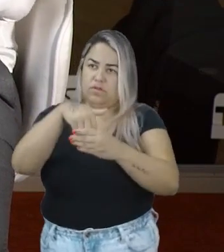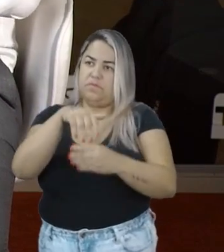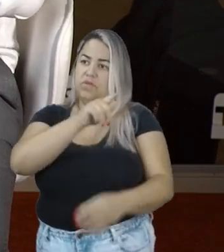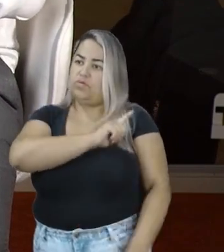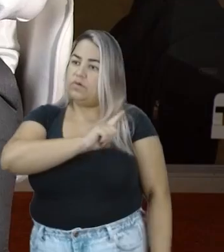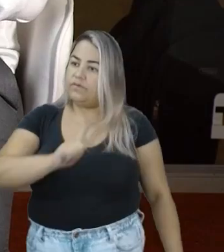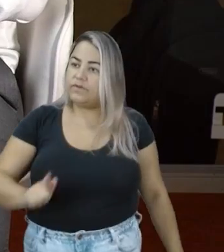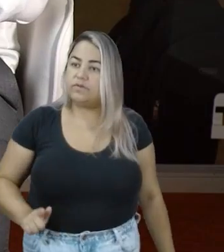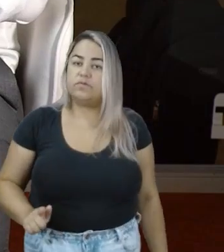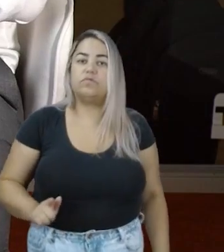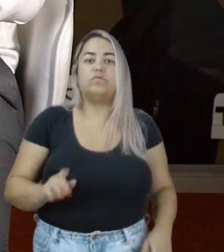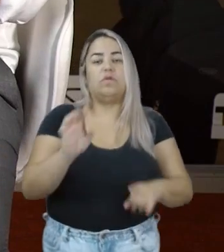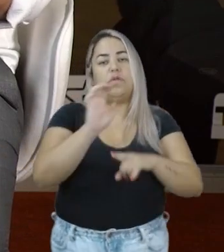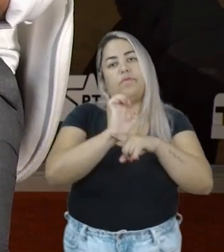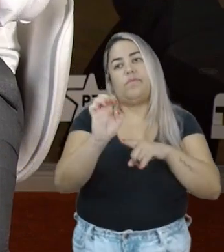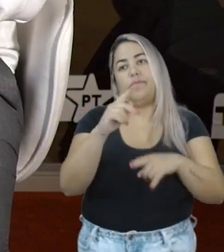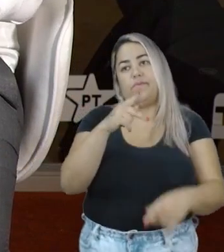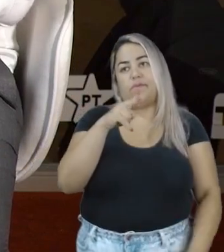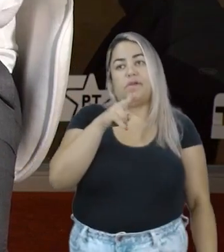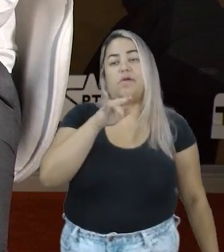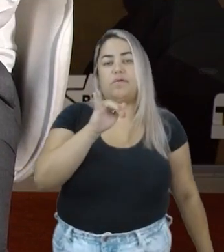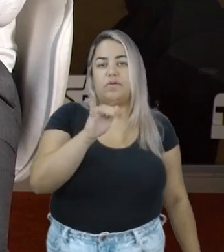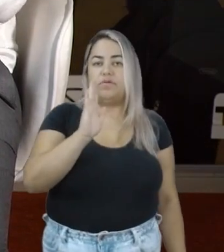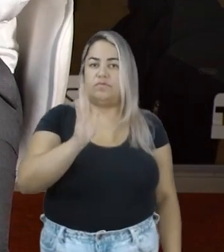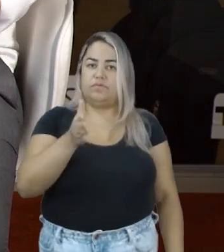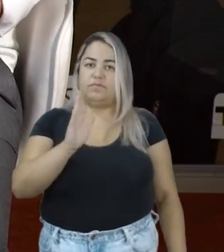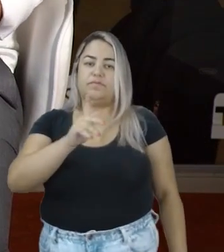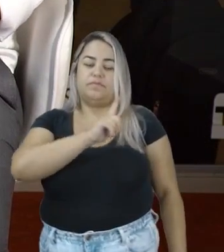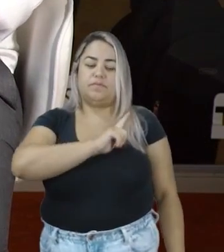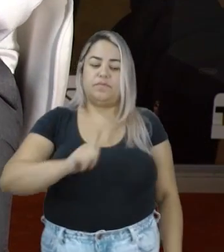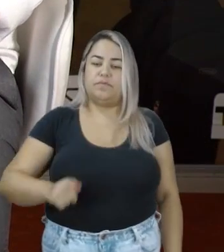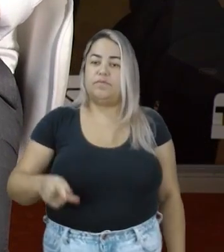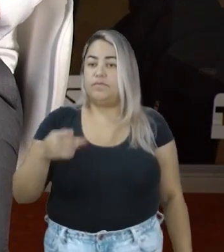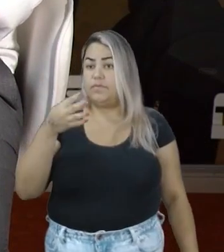governador. O estado do Piauí ele já é governado pelo PT há